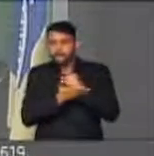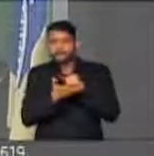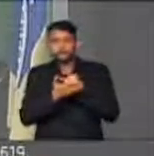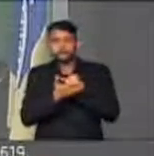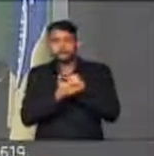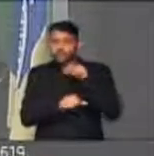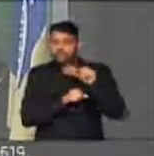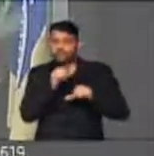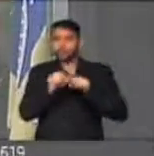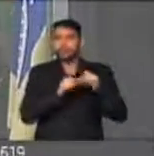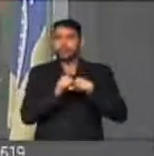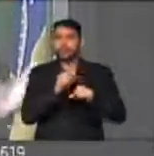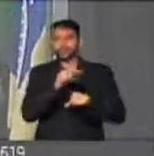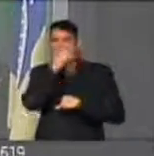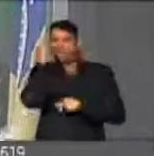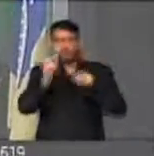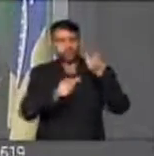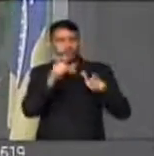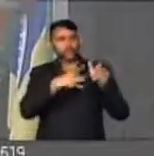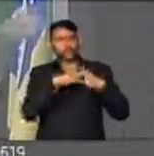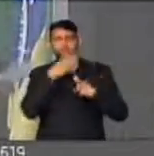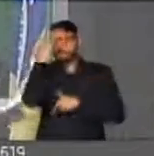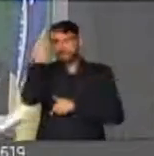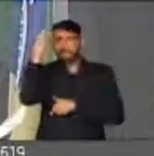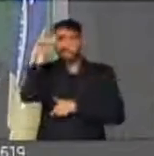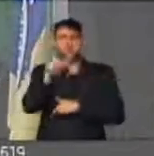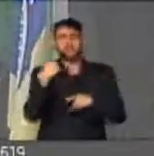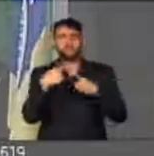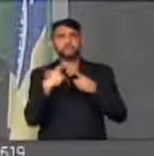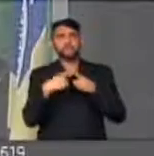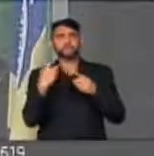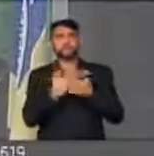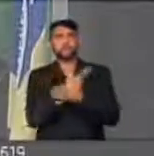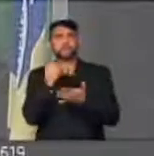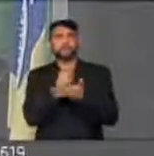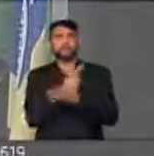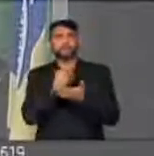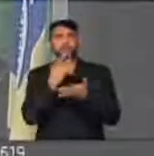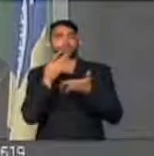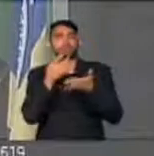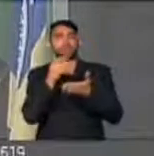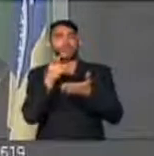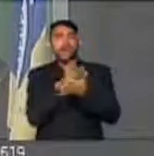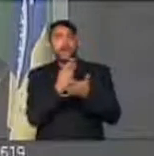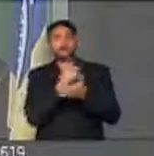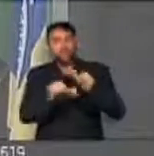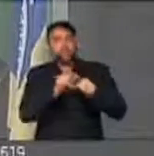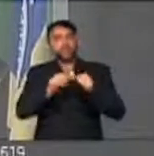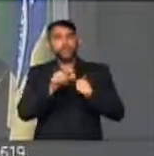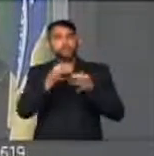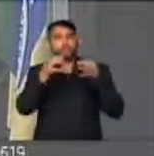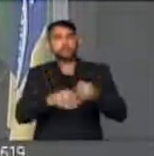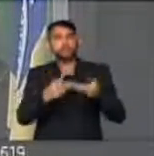não tornar salvadores da pátria aqueles que agem corretamente, ou que o sentido da probidade seja